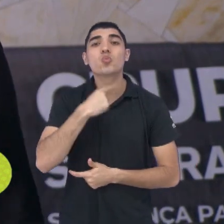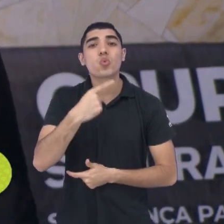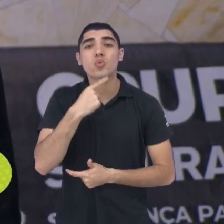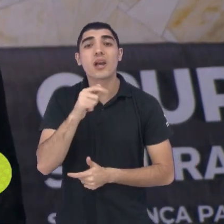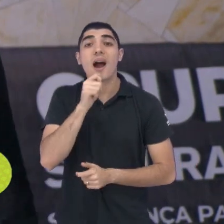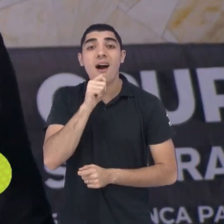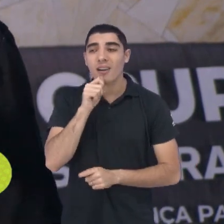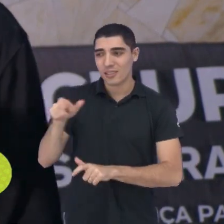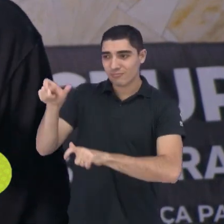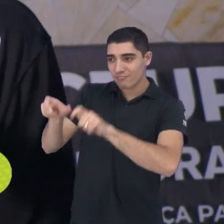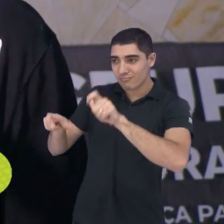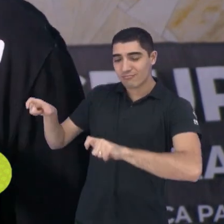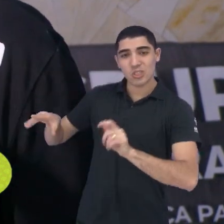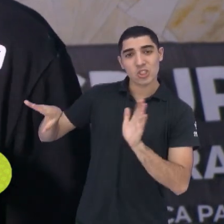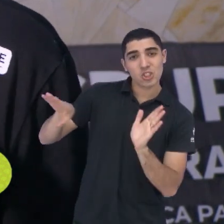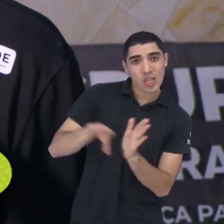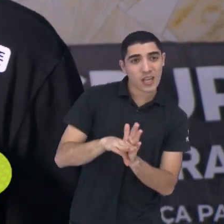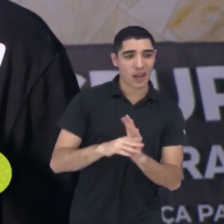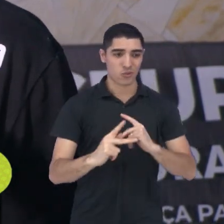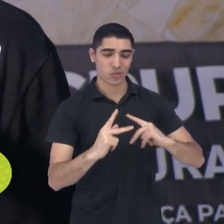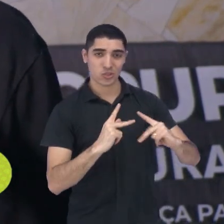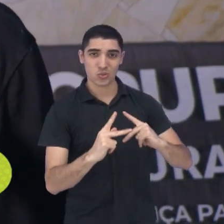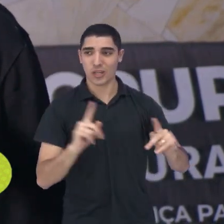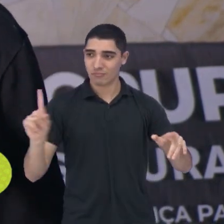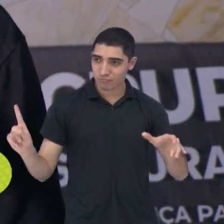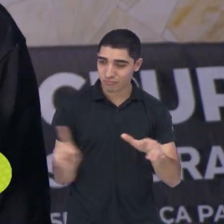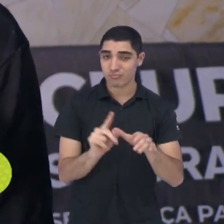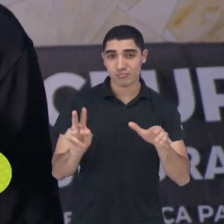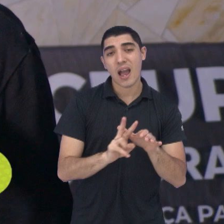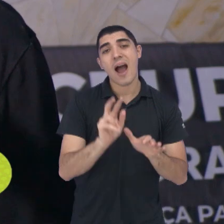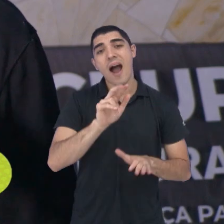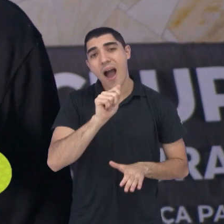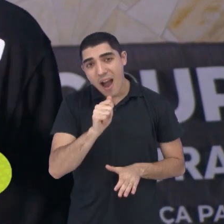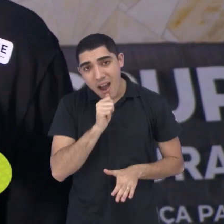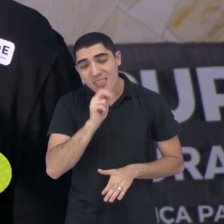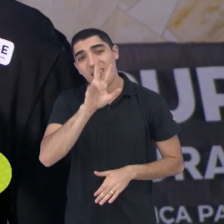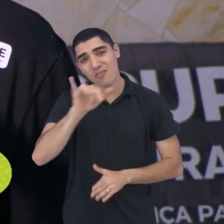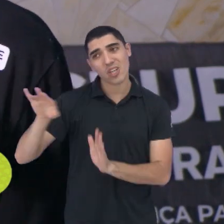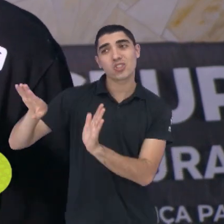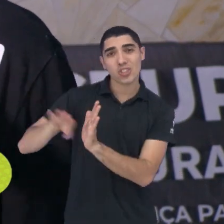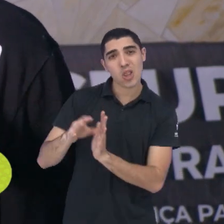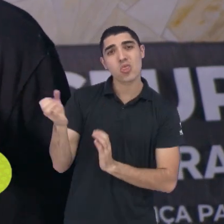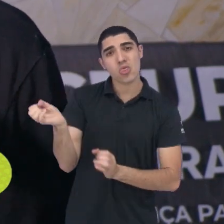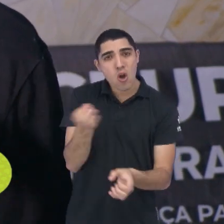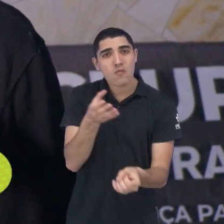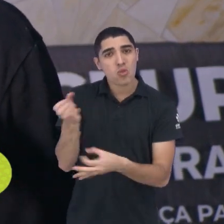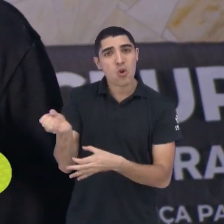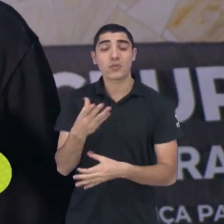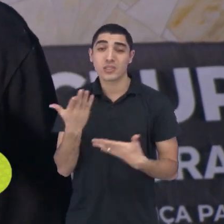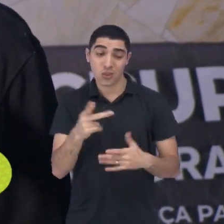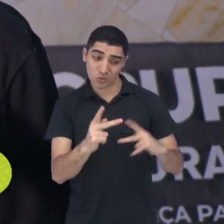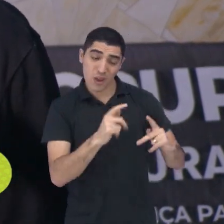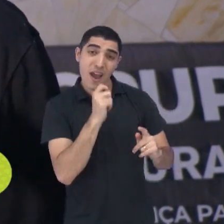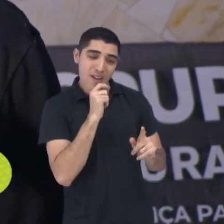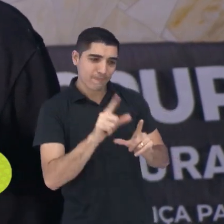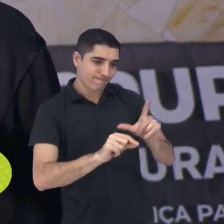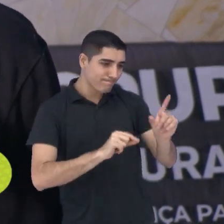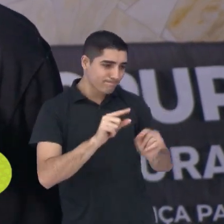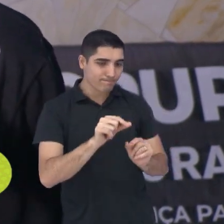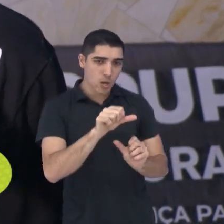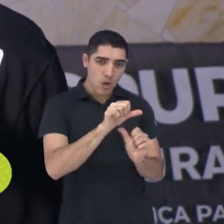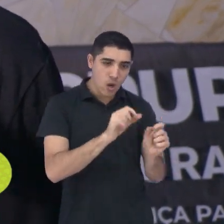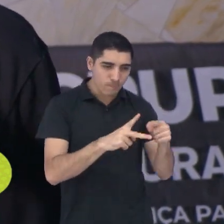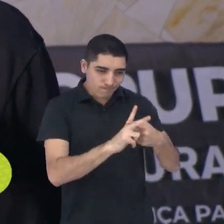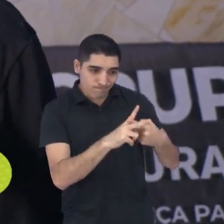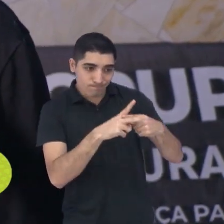para a equipe, né? Ainda não está certo, então vai ter reforço, então a equipe ainda está passando por esse momento todo de ajuste. Eu acho que a gente fez